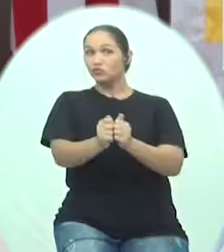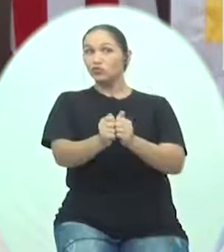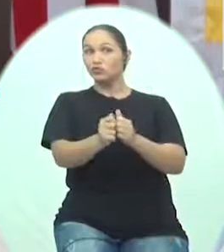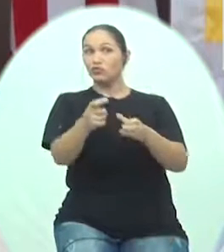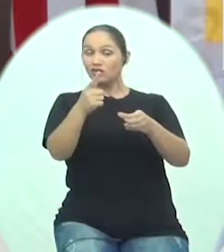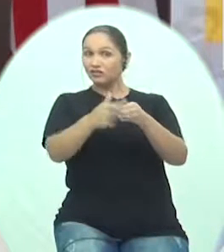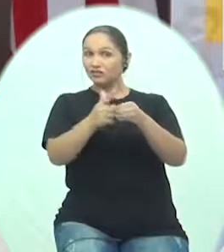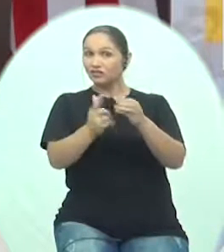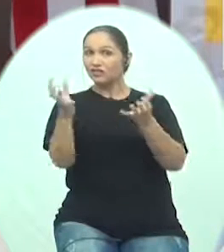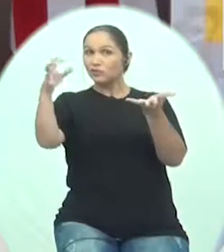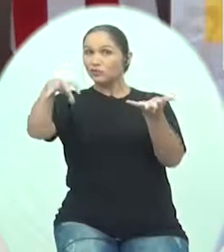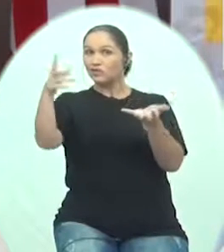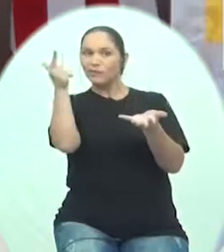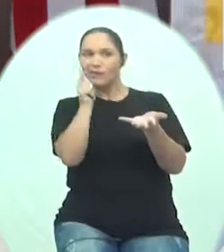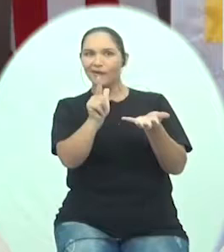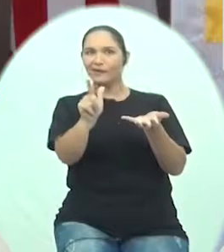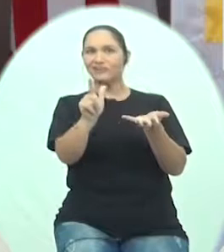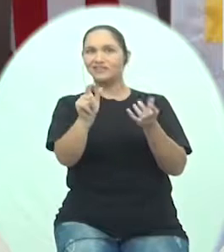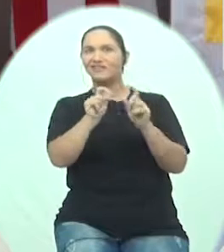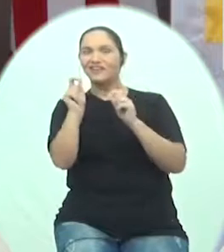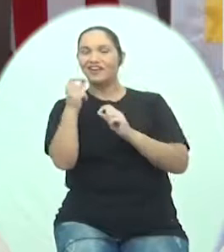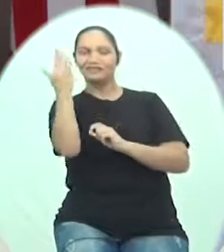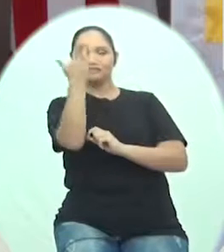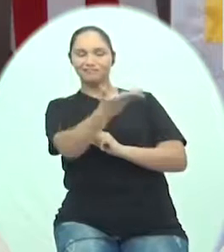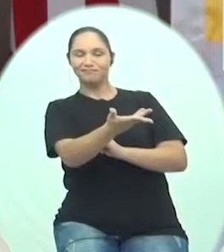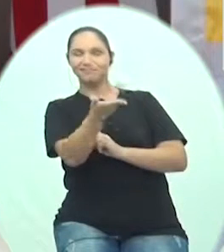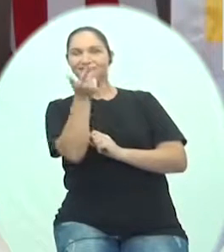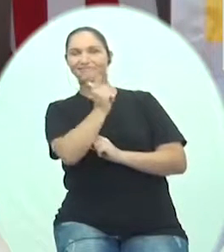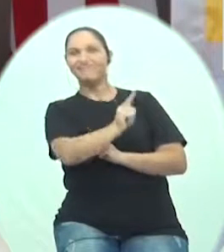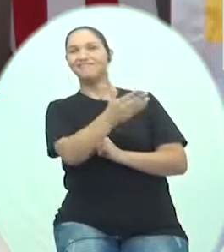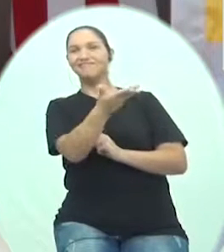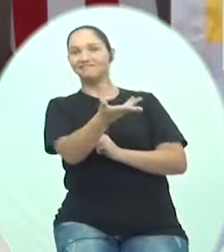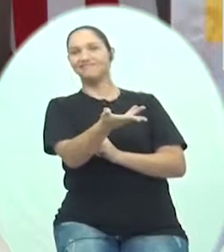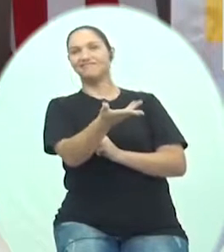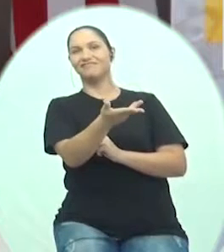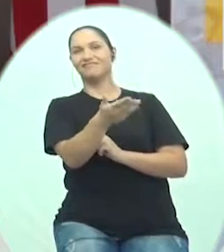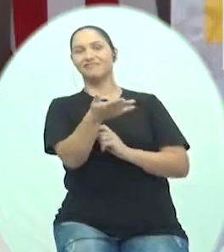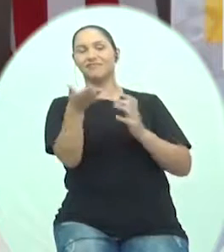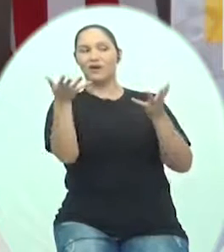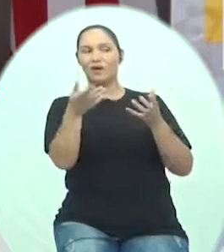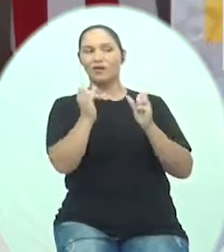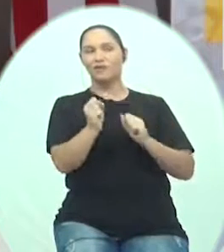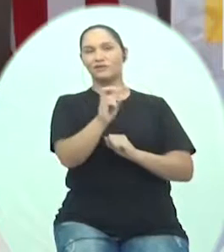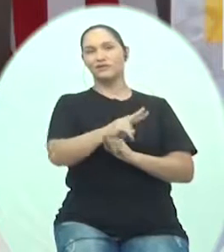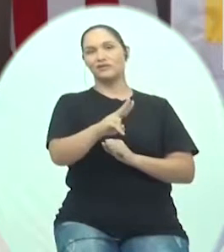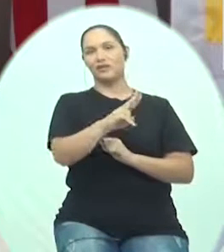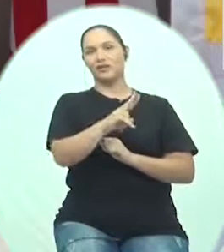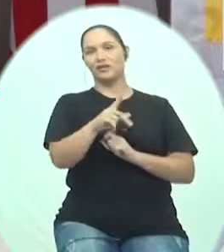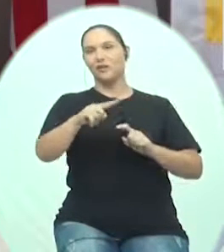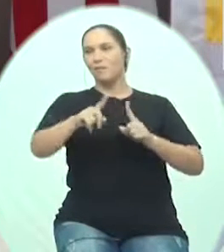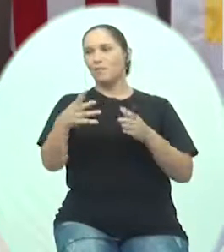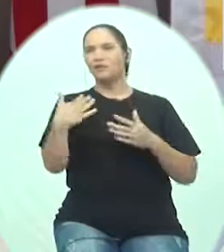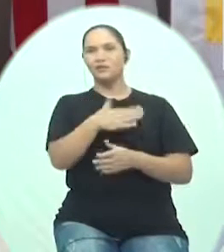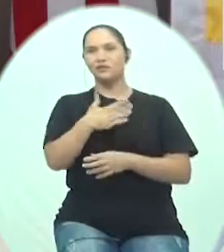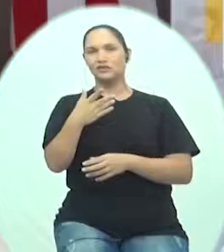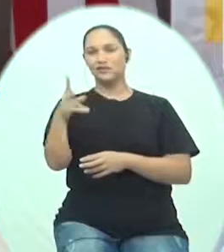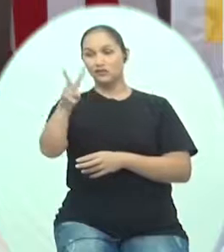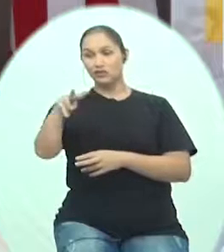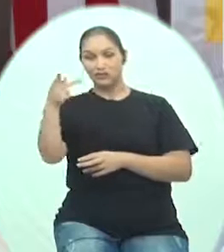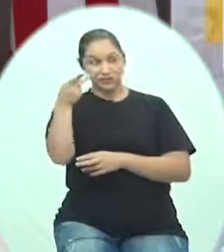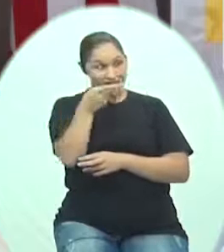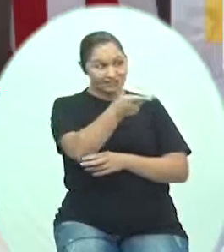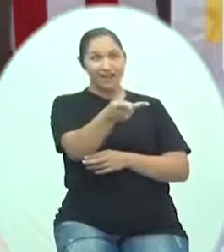a pena pela estrutura física que está aportada lá Vereador Zaira e um